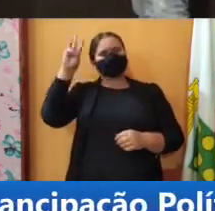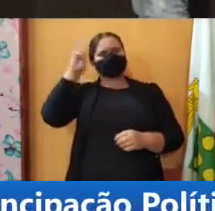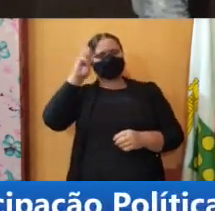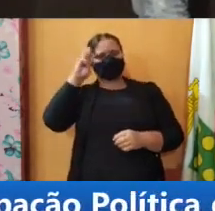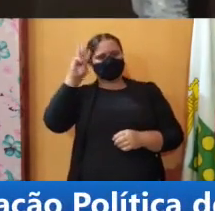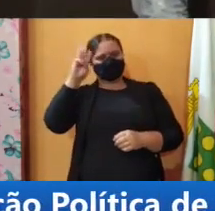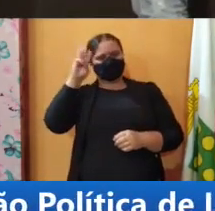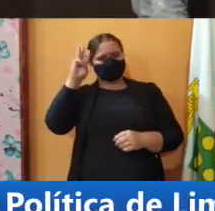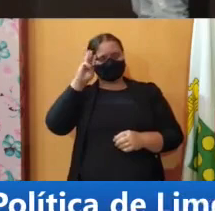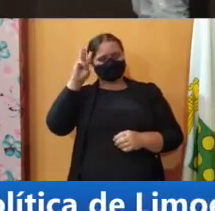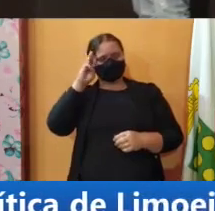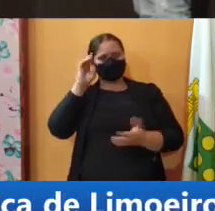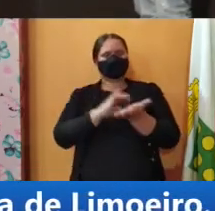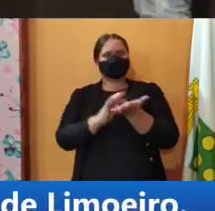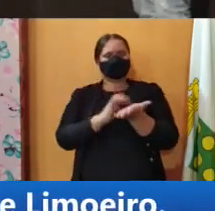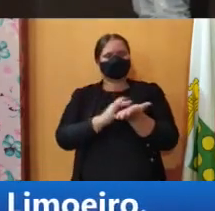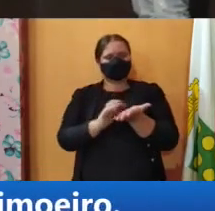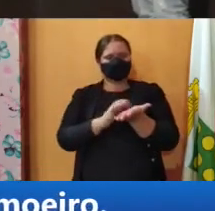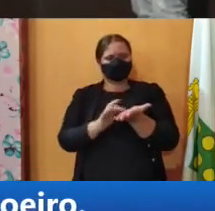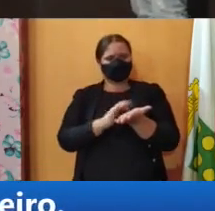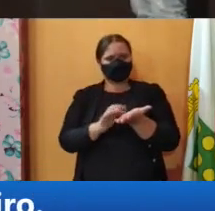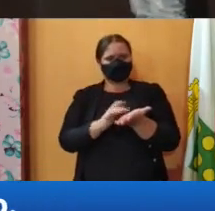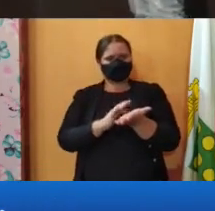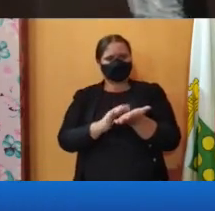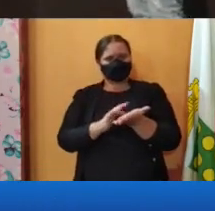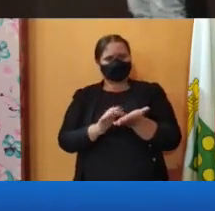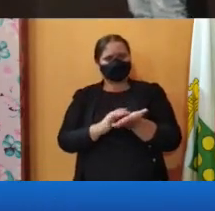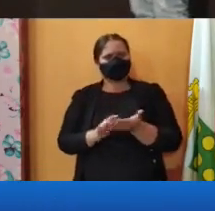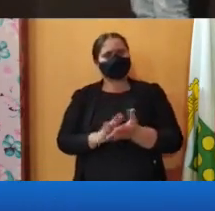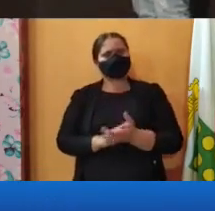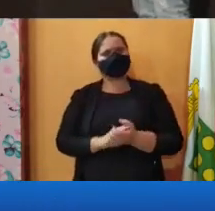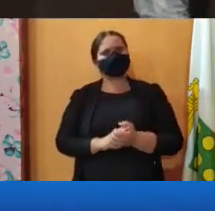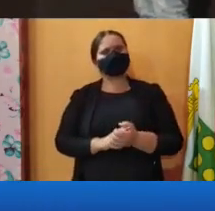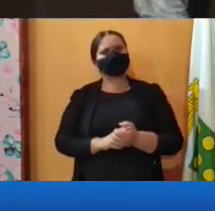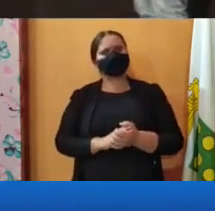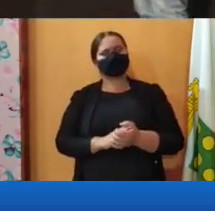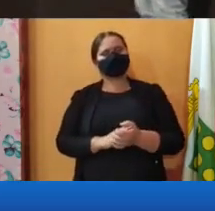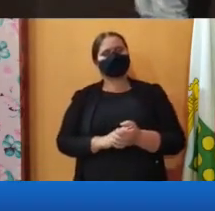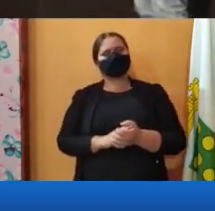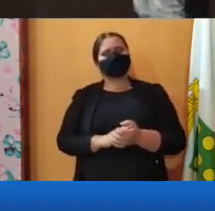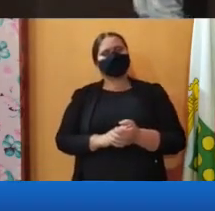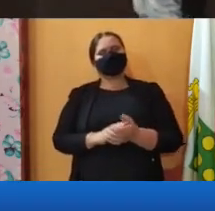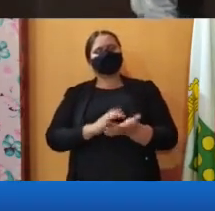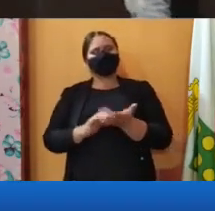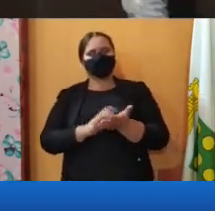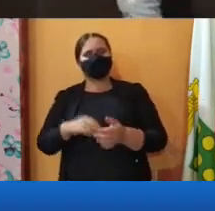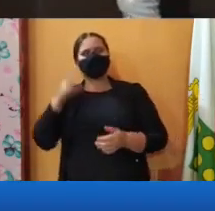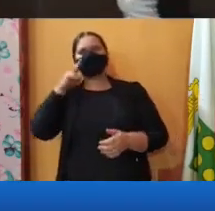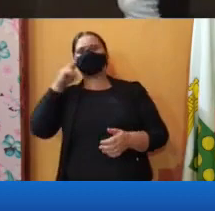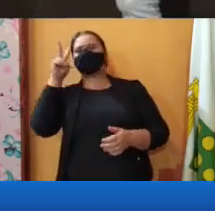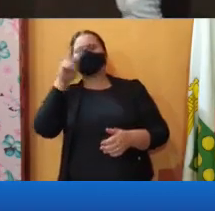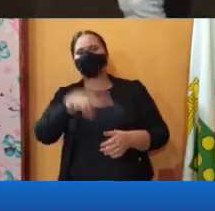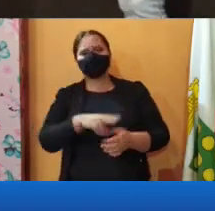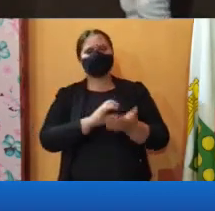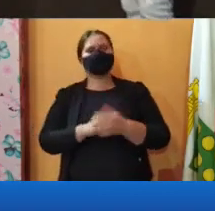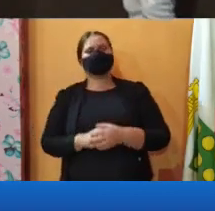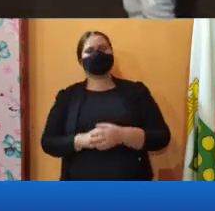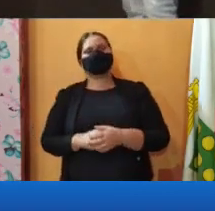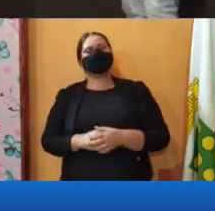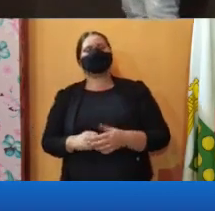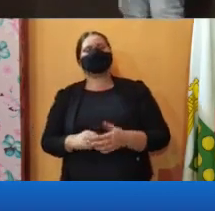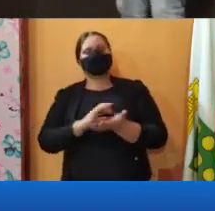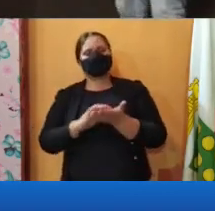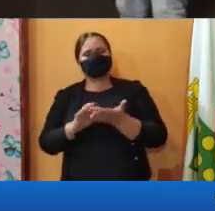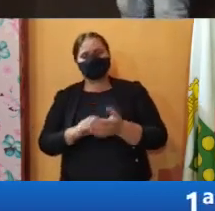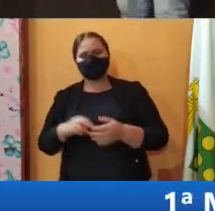a secretaria, a sede da Secretaria de Desenvolvimento Social, para ficar 24 horas dentro da praça dizendo, olha, a gestão atual,